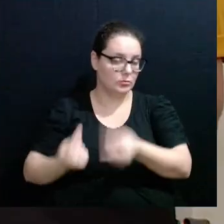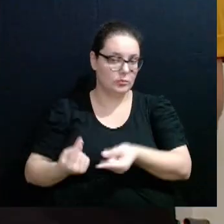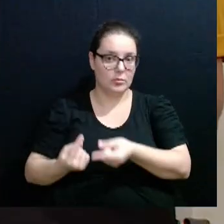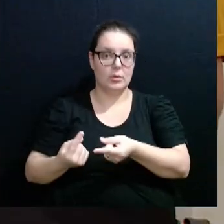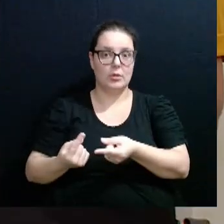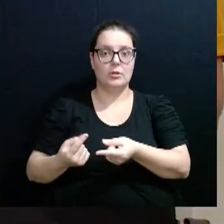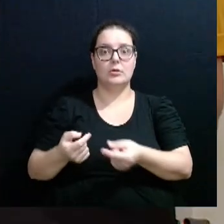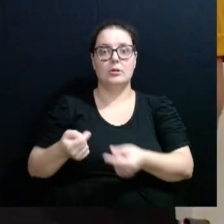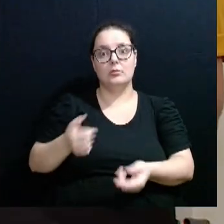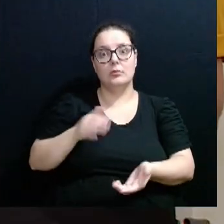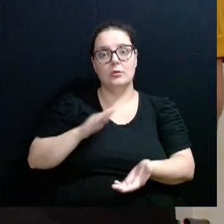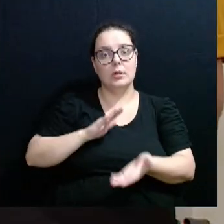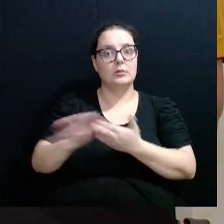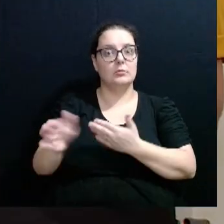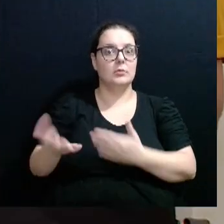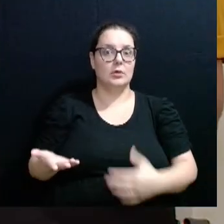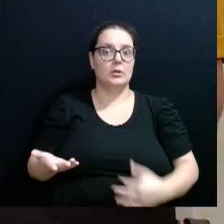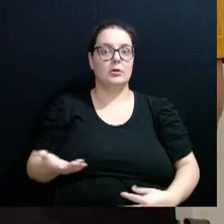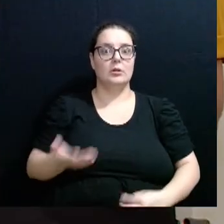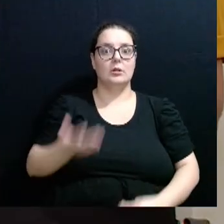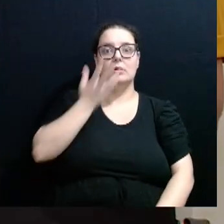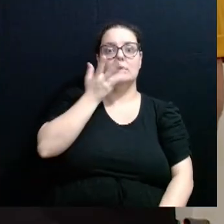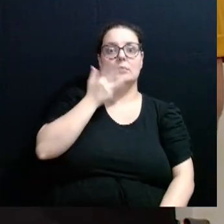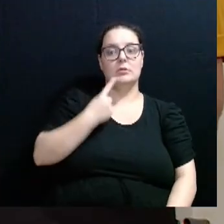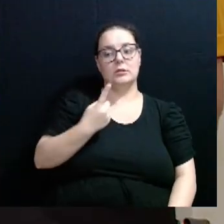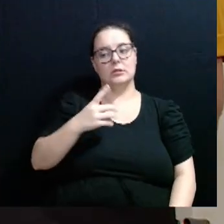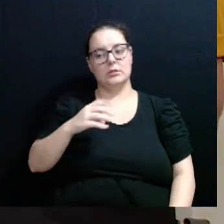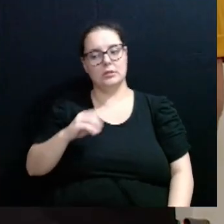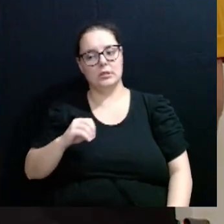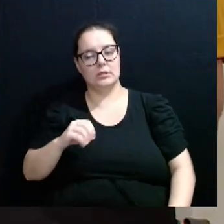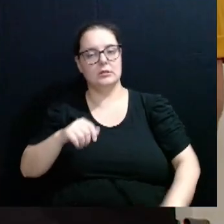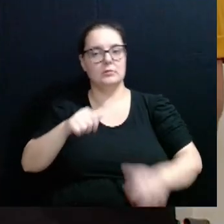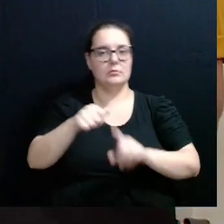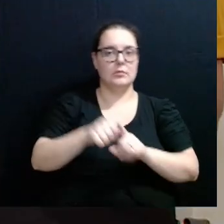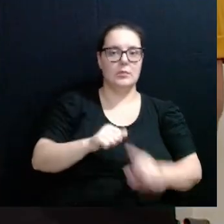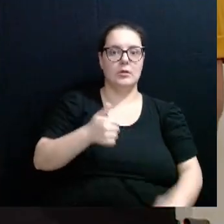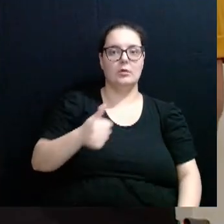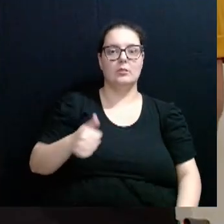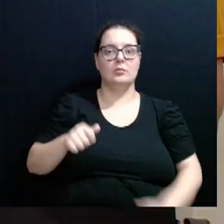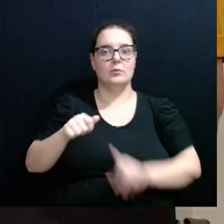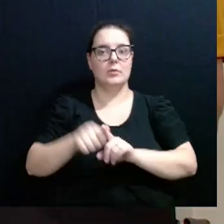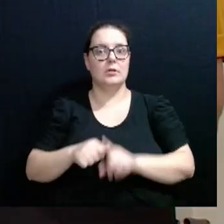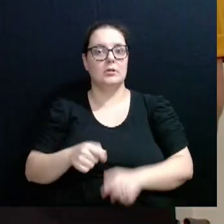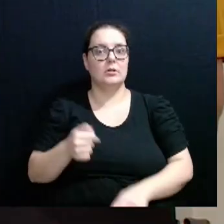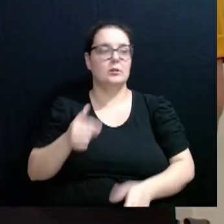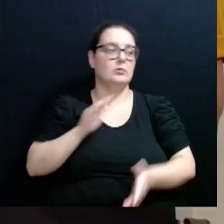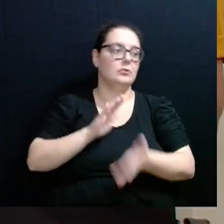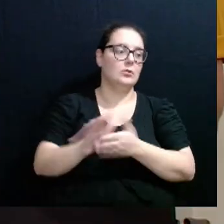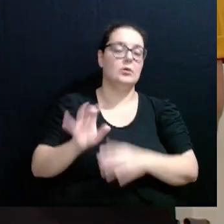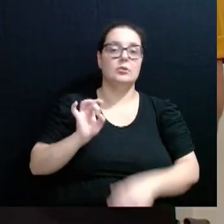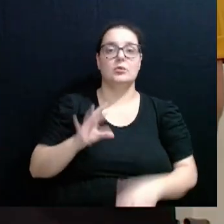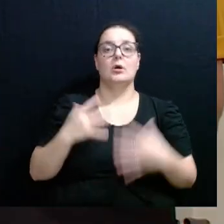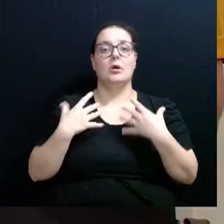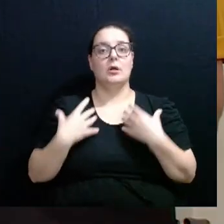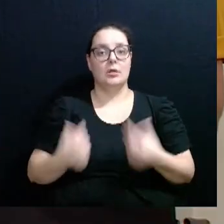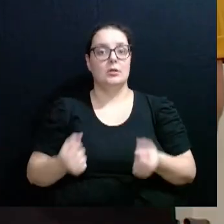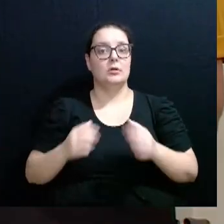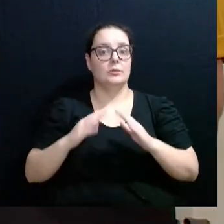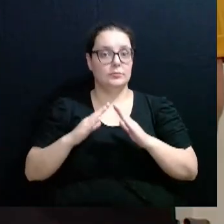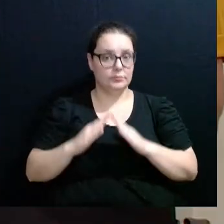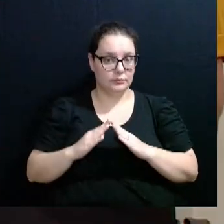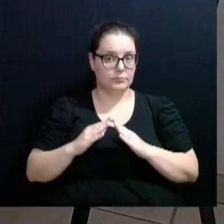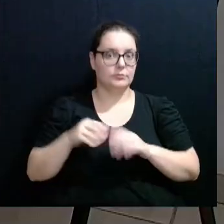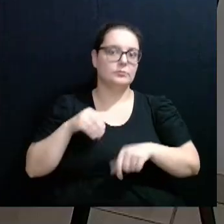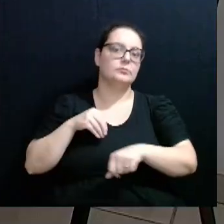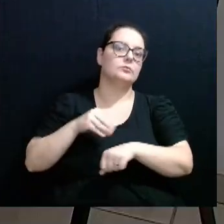crianças já estavam com 10 meses, 11 meses, elas já estavam para sair. Então a gente só recebe moradoras indicadas por